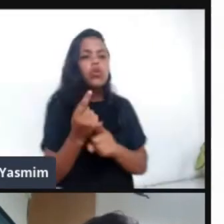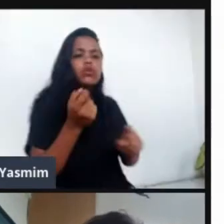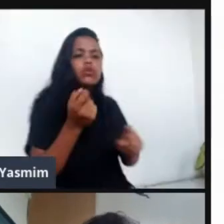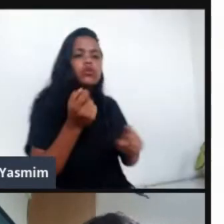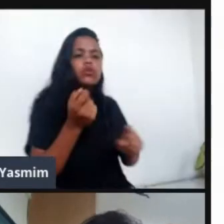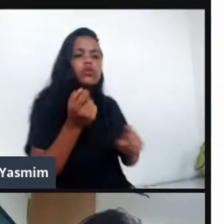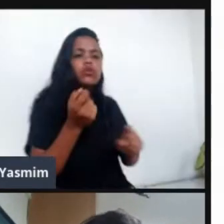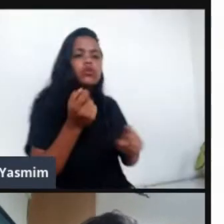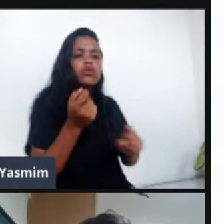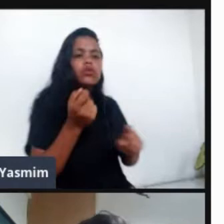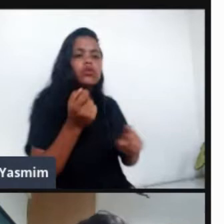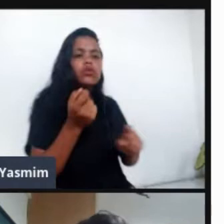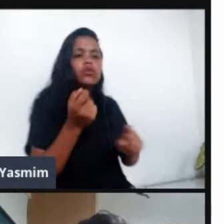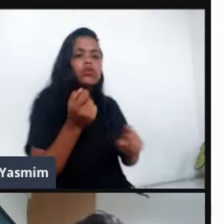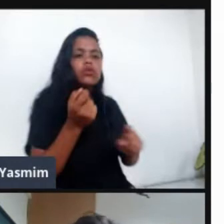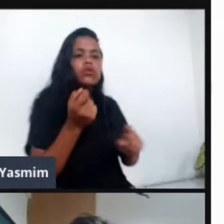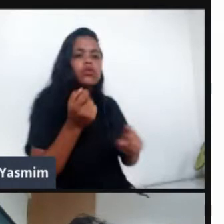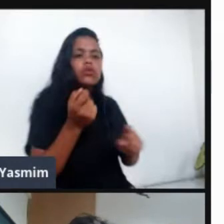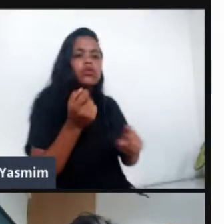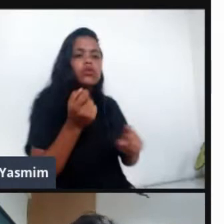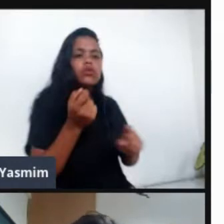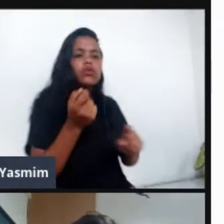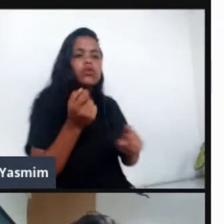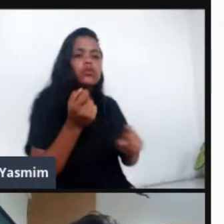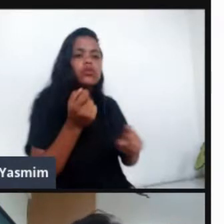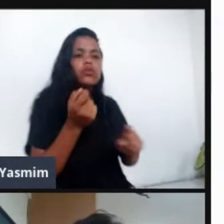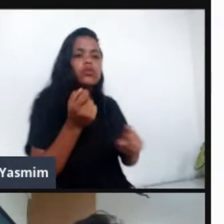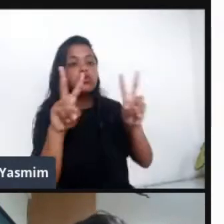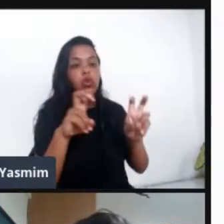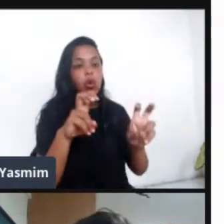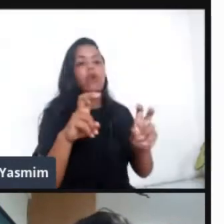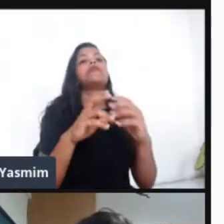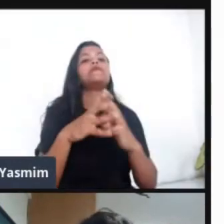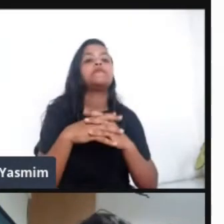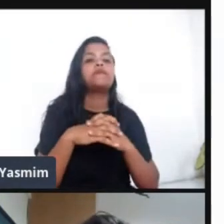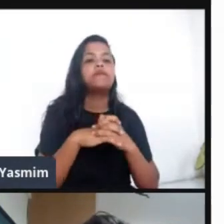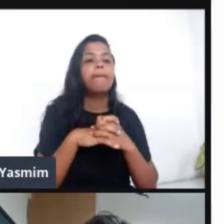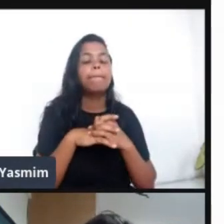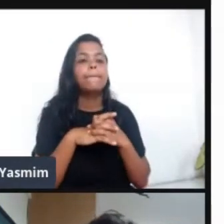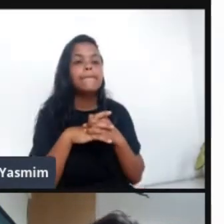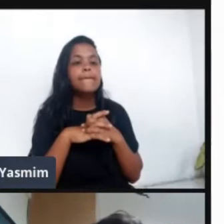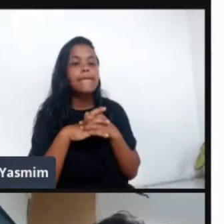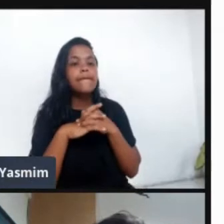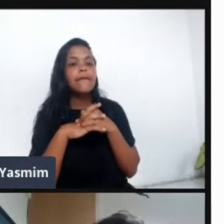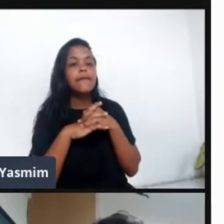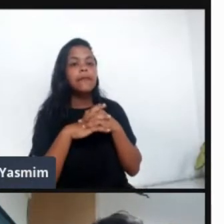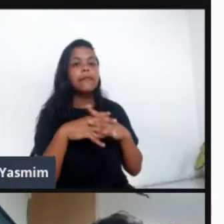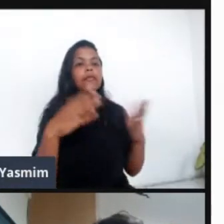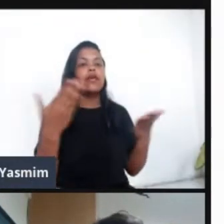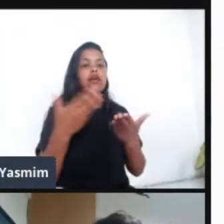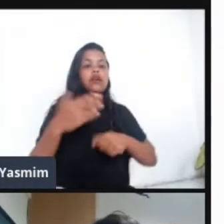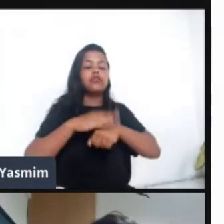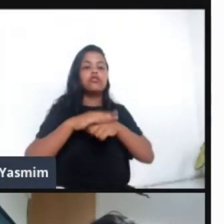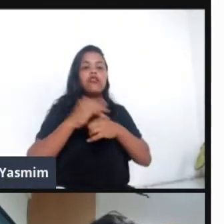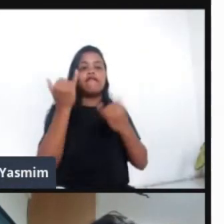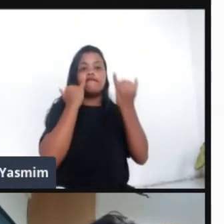entre pessoas, então, de indicações, inclusive informações desencontradas sobre os tratamentos, são os fármacos que impedem,